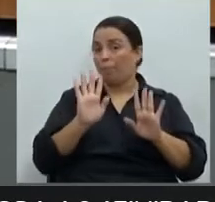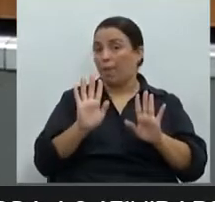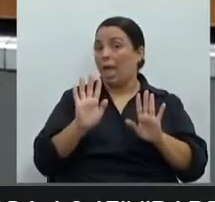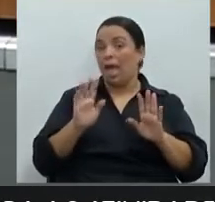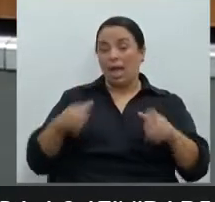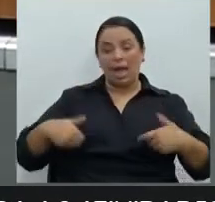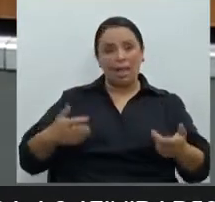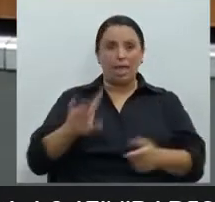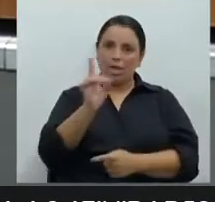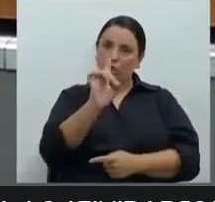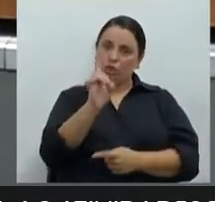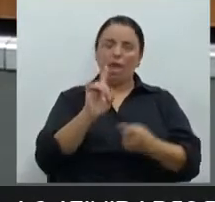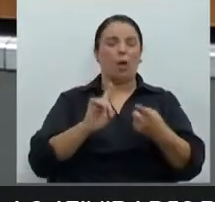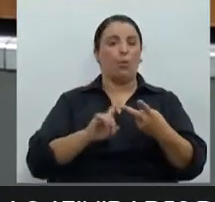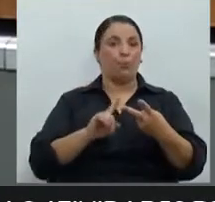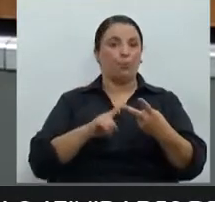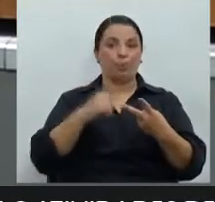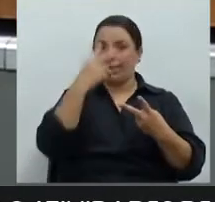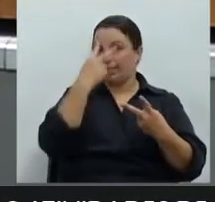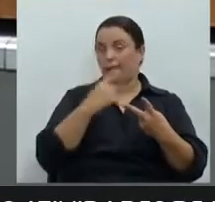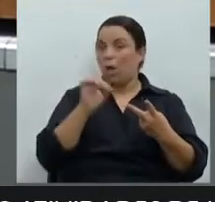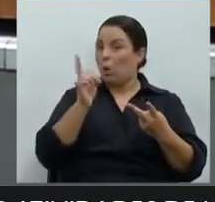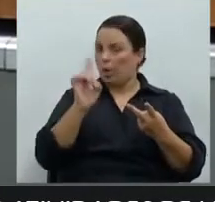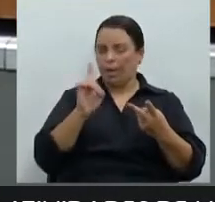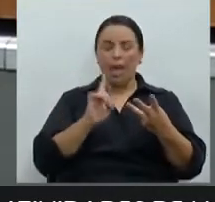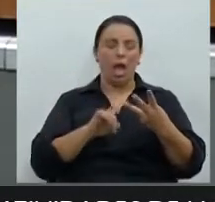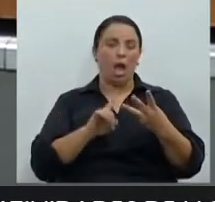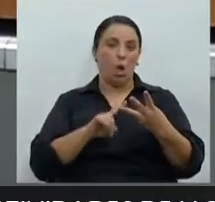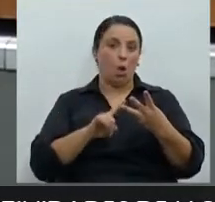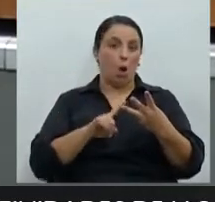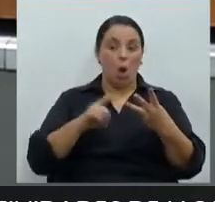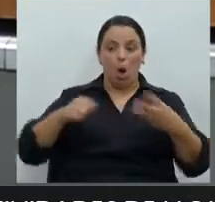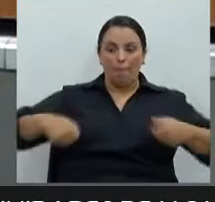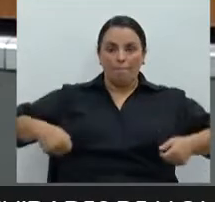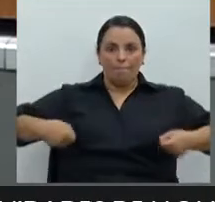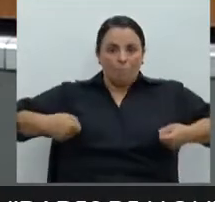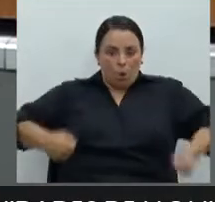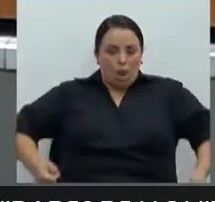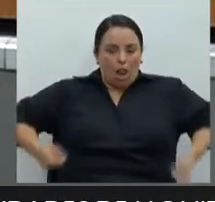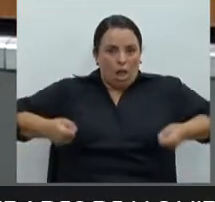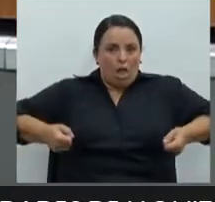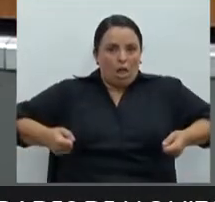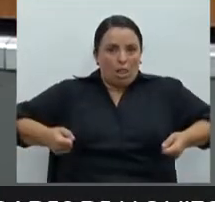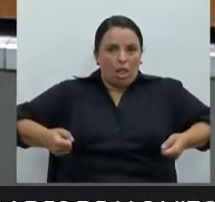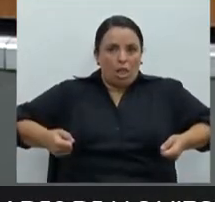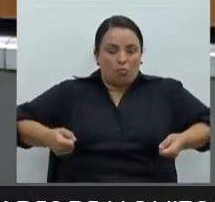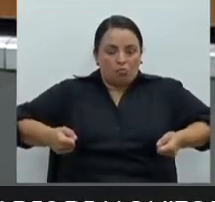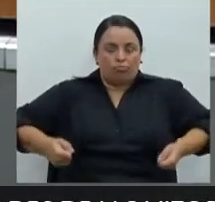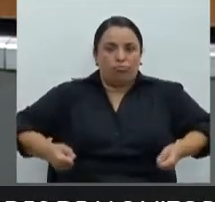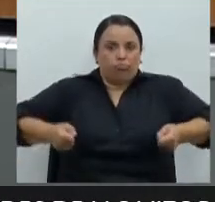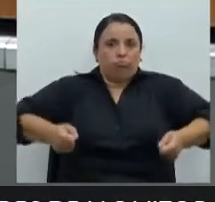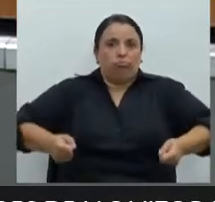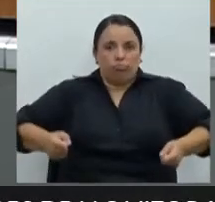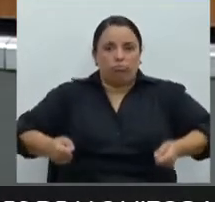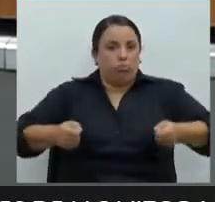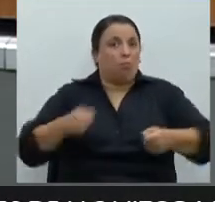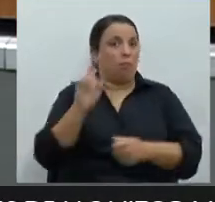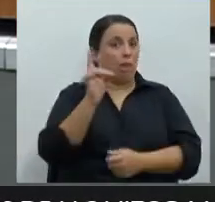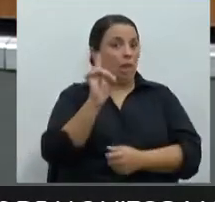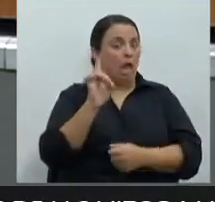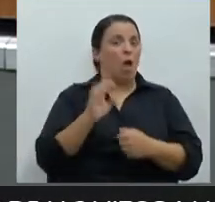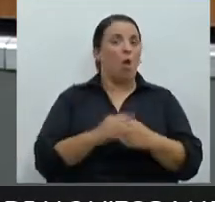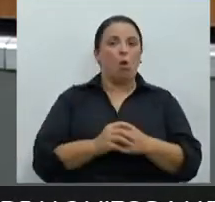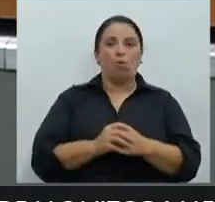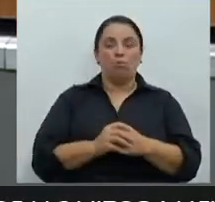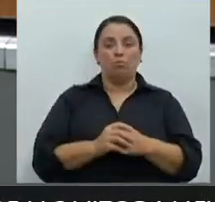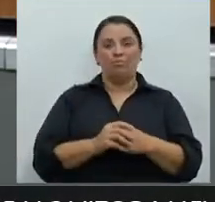cego total, não pode usar muleta, esse tipo de coisa. Então,